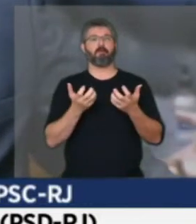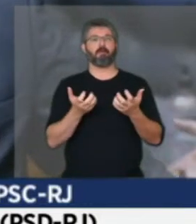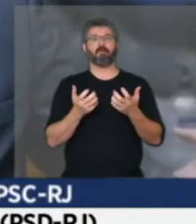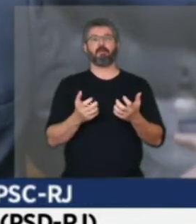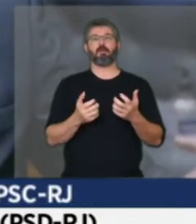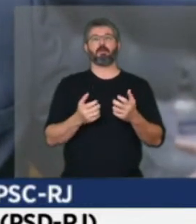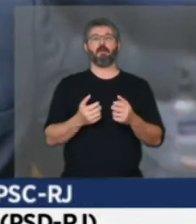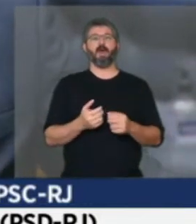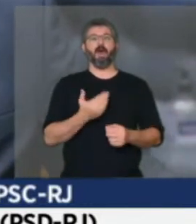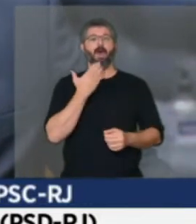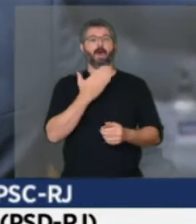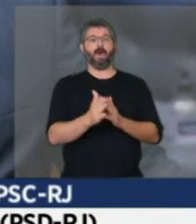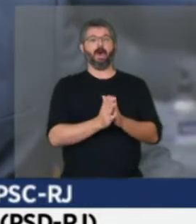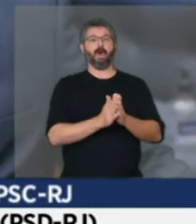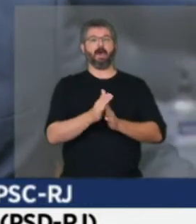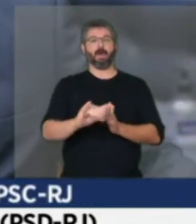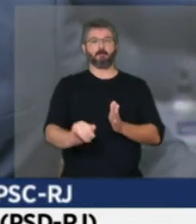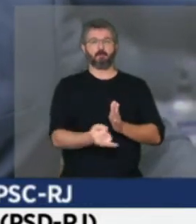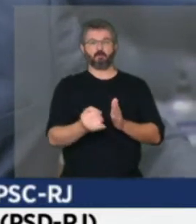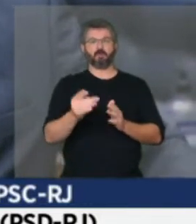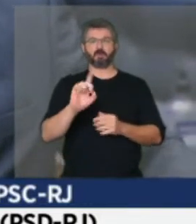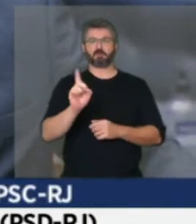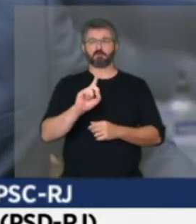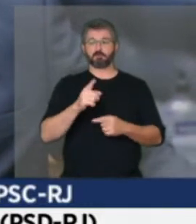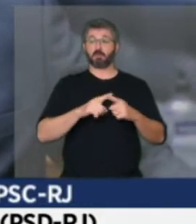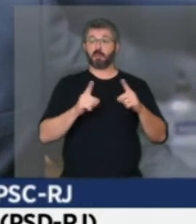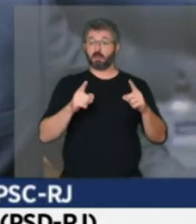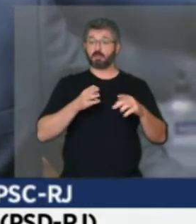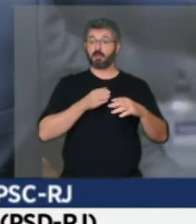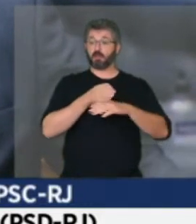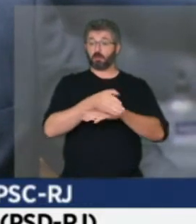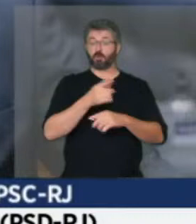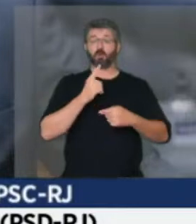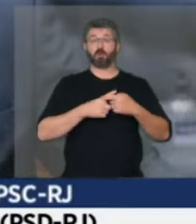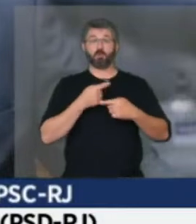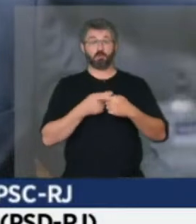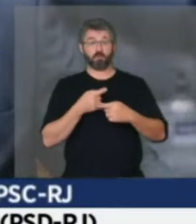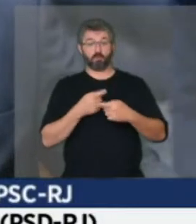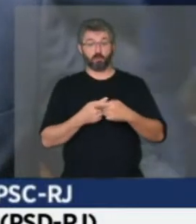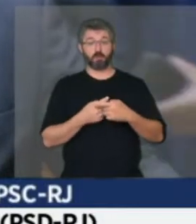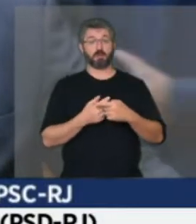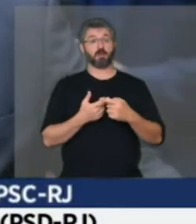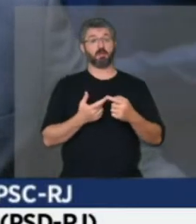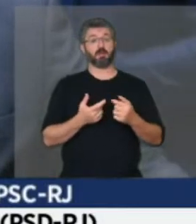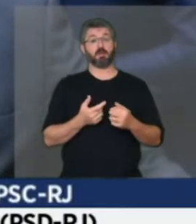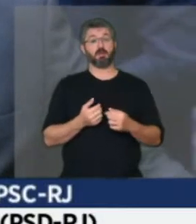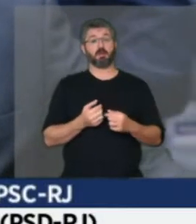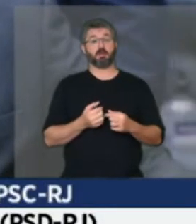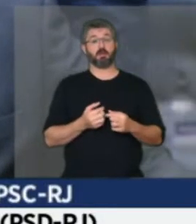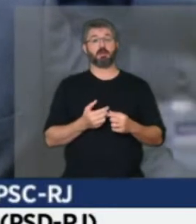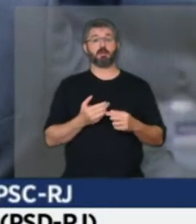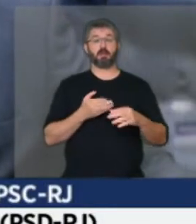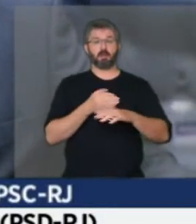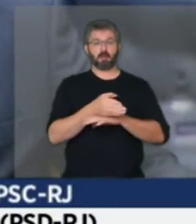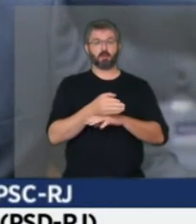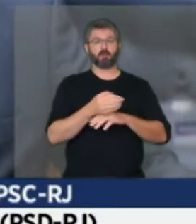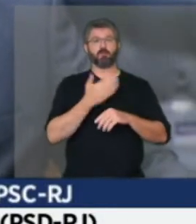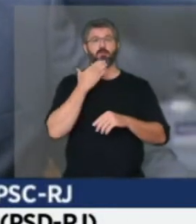seus benefícios, mas entrou para a política por causa do